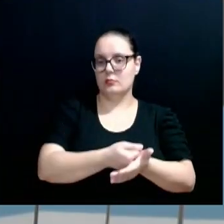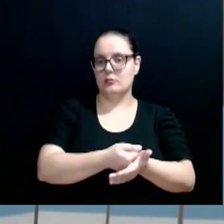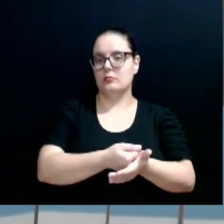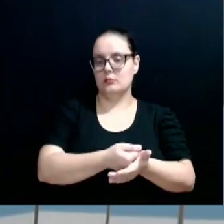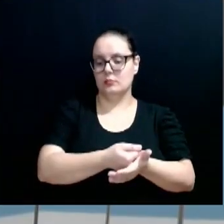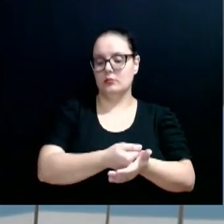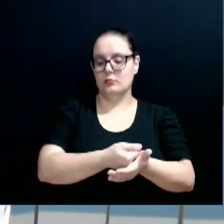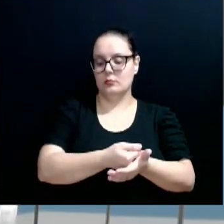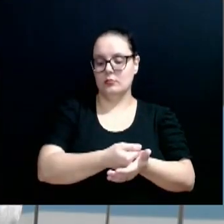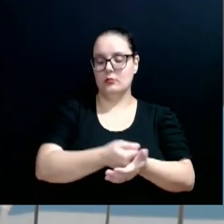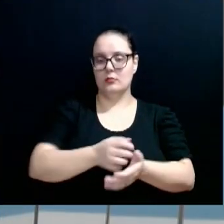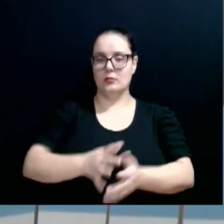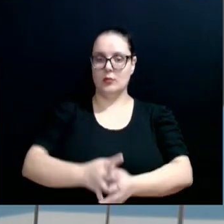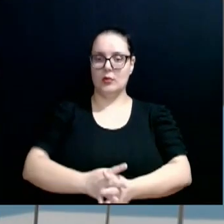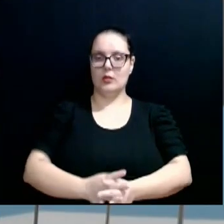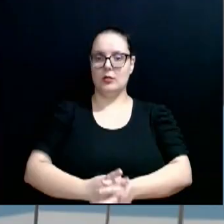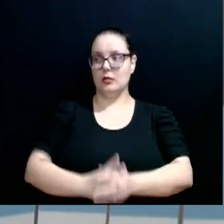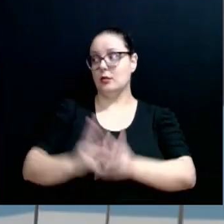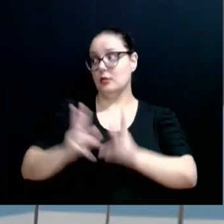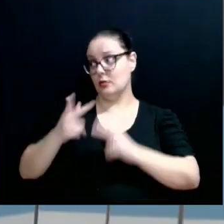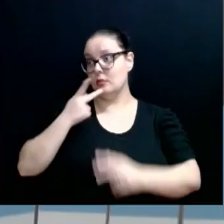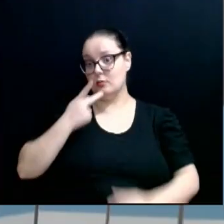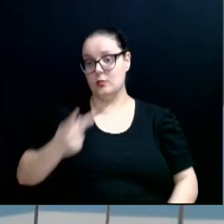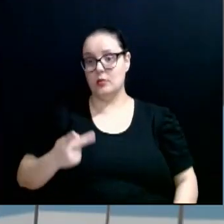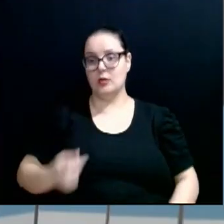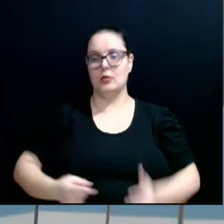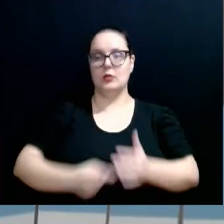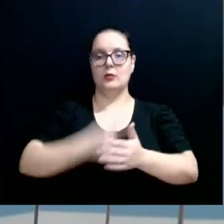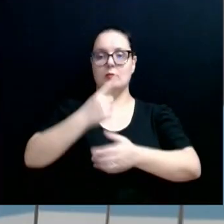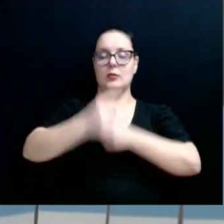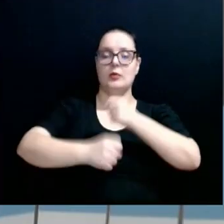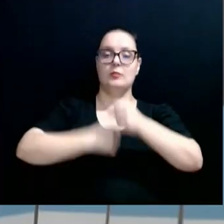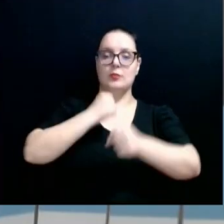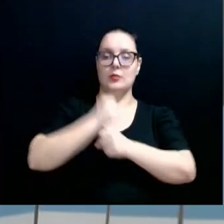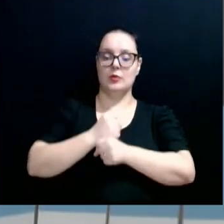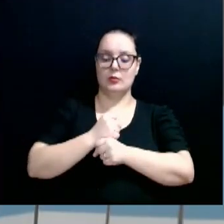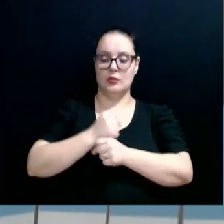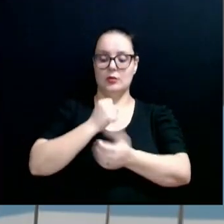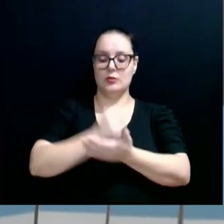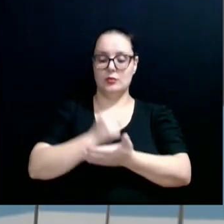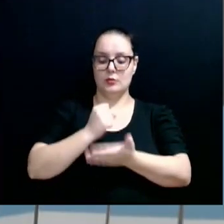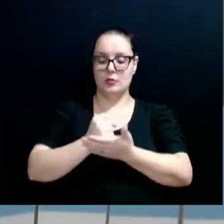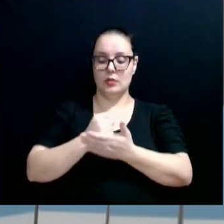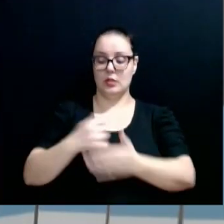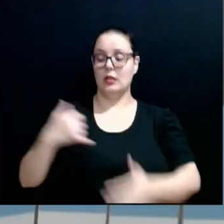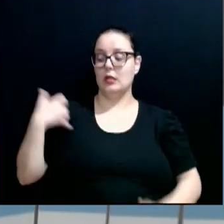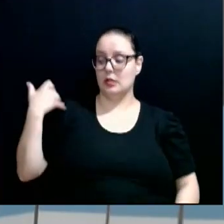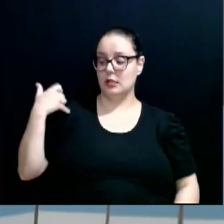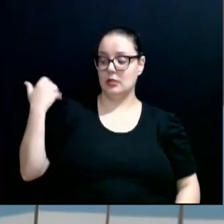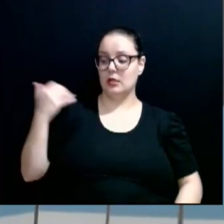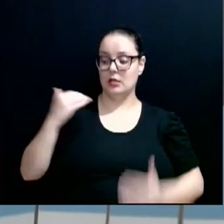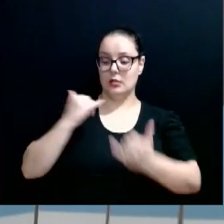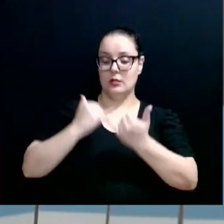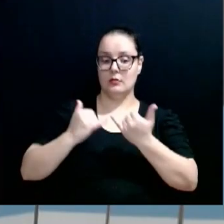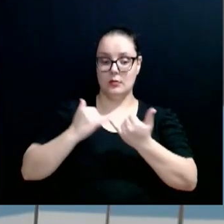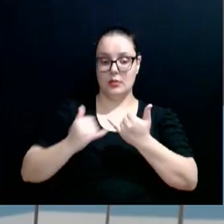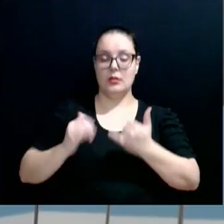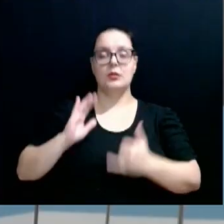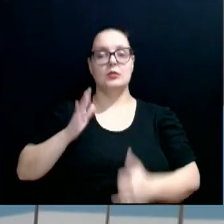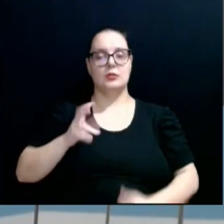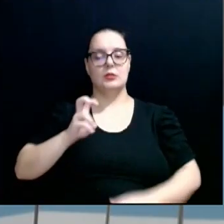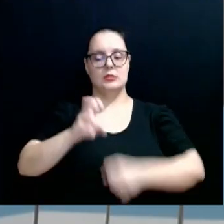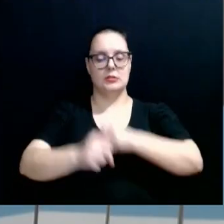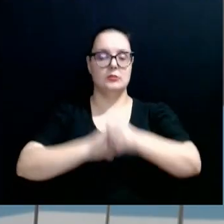e como eu disse, no primeiro ano de contrato, a idade média dos veículos já tem que ser 5 anos,